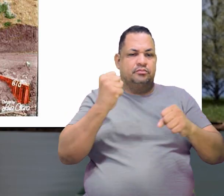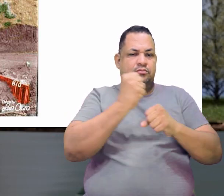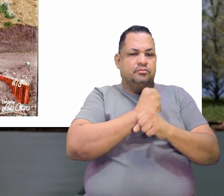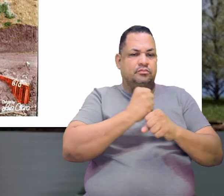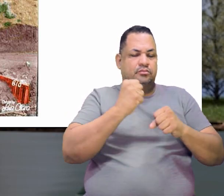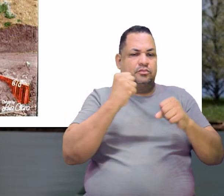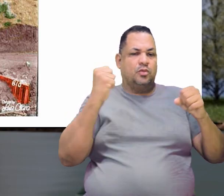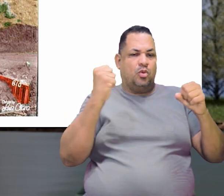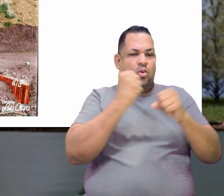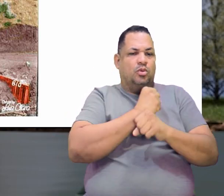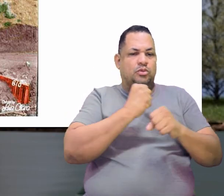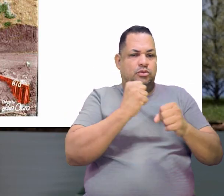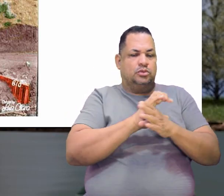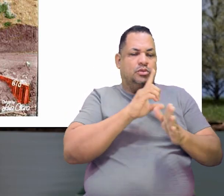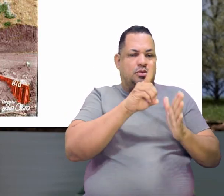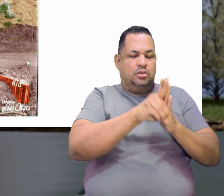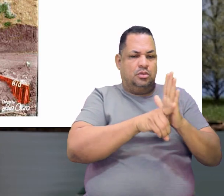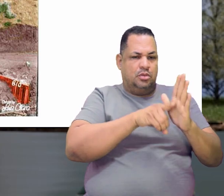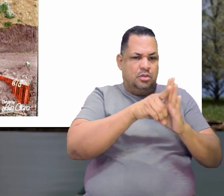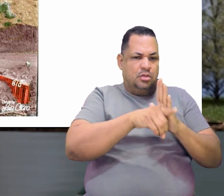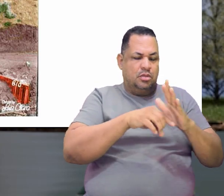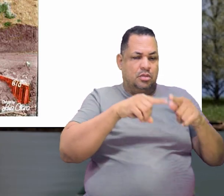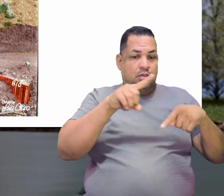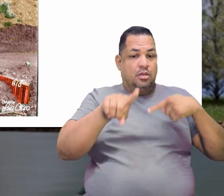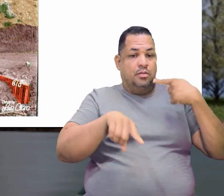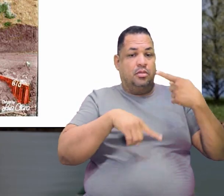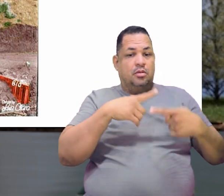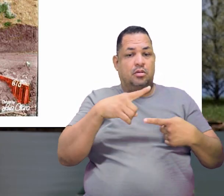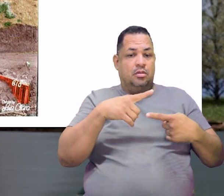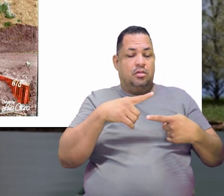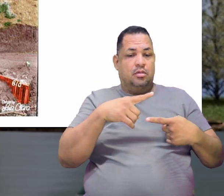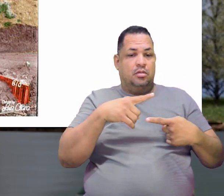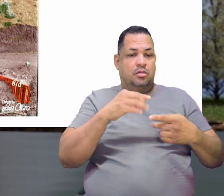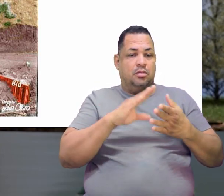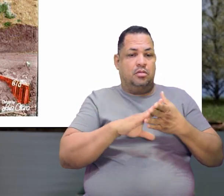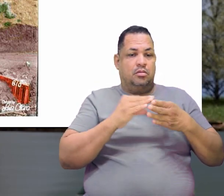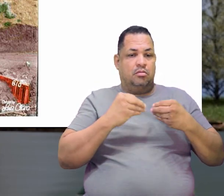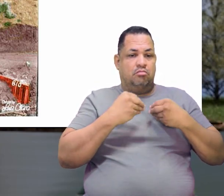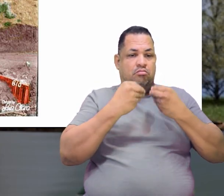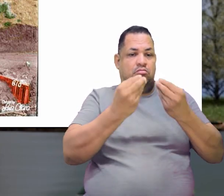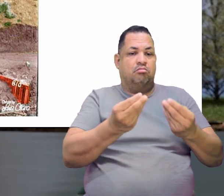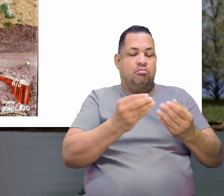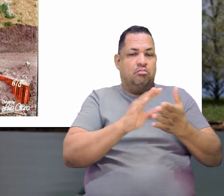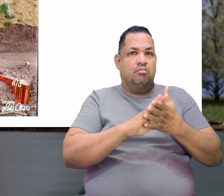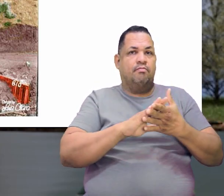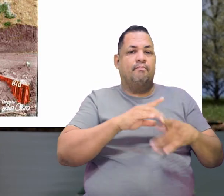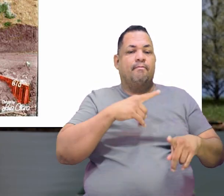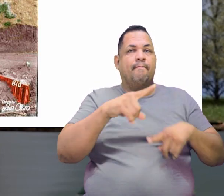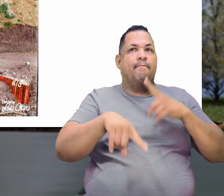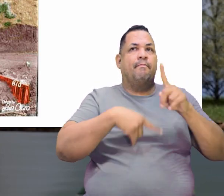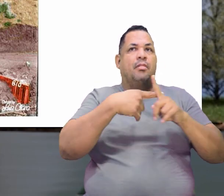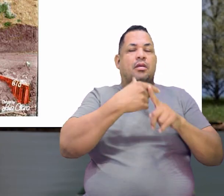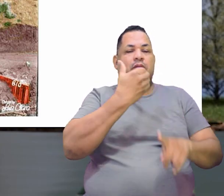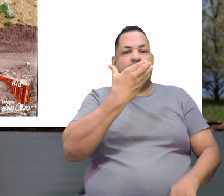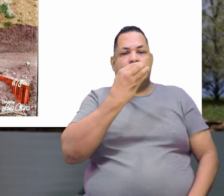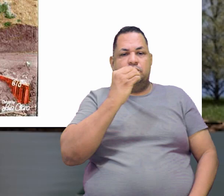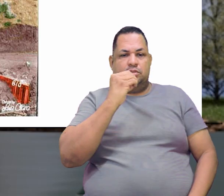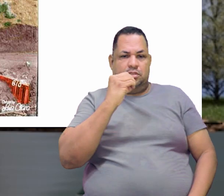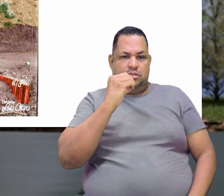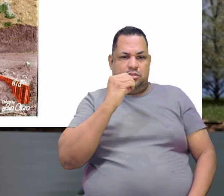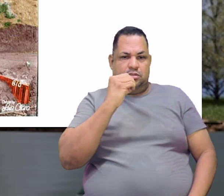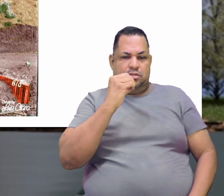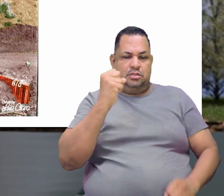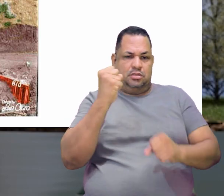da ferrovia. Claro que ela vai ser uma concessão de mais de 60 anos, né? Mas